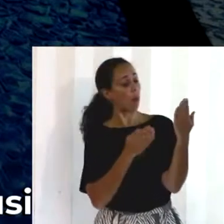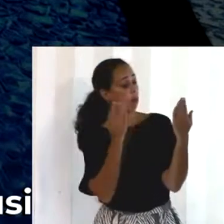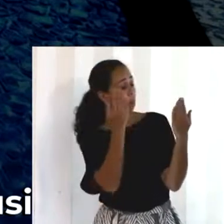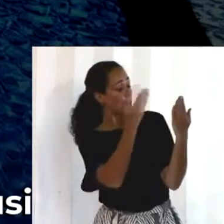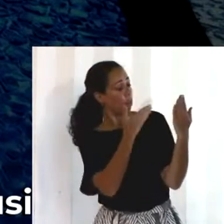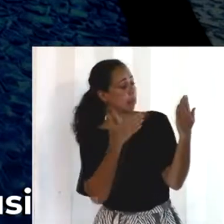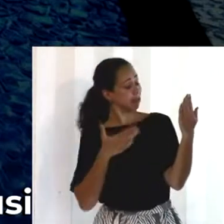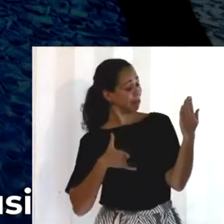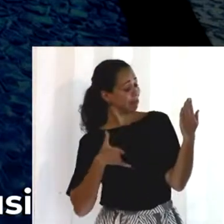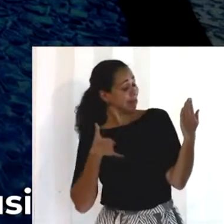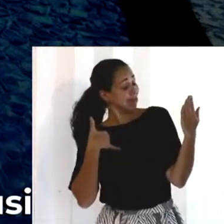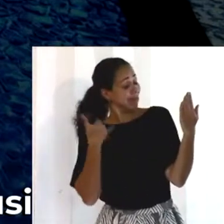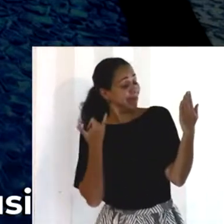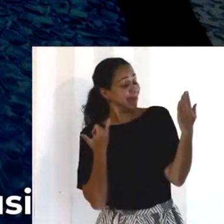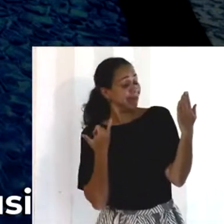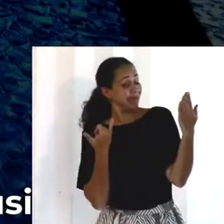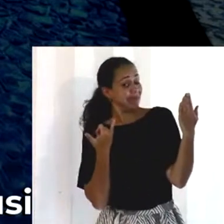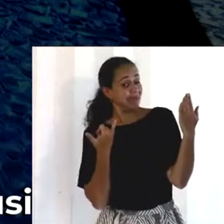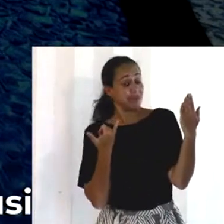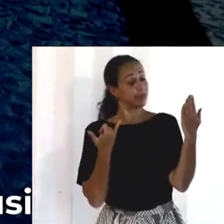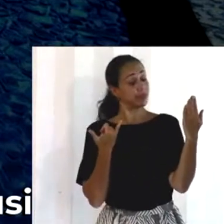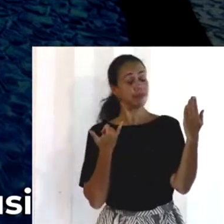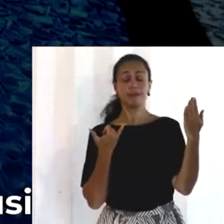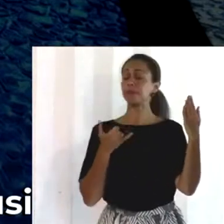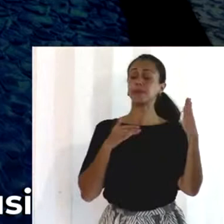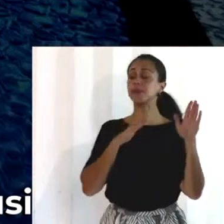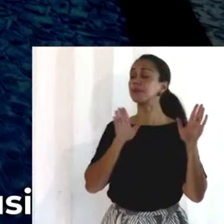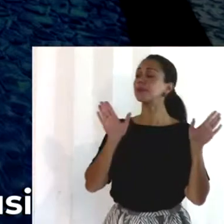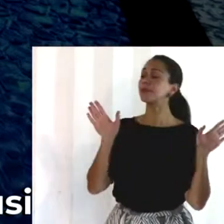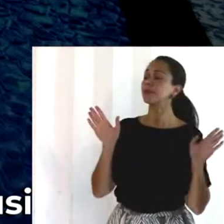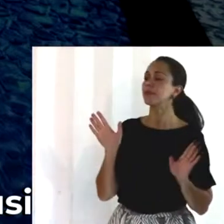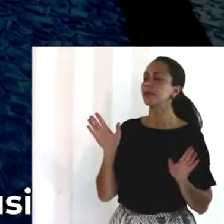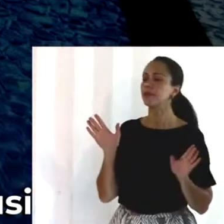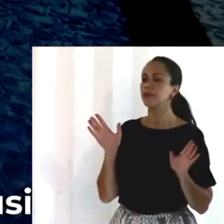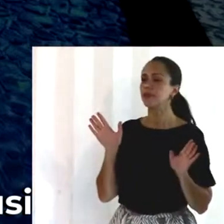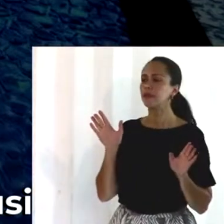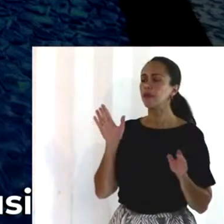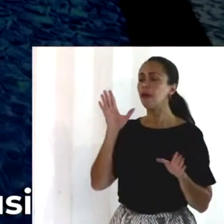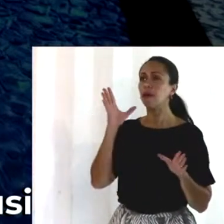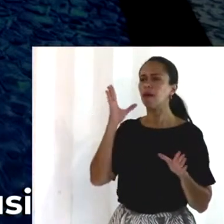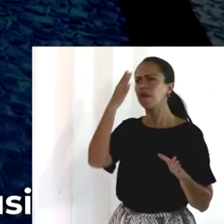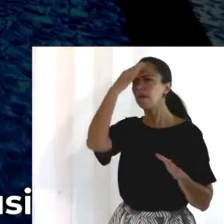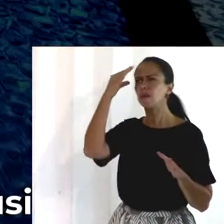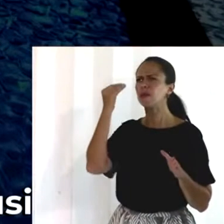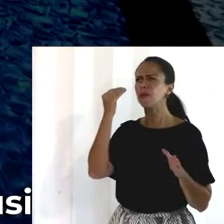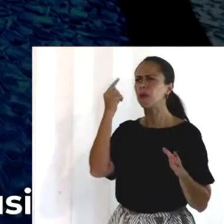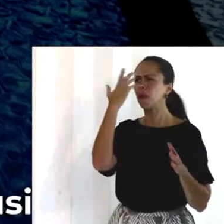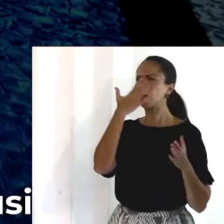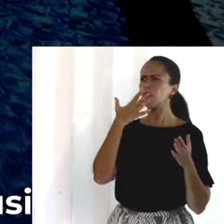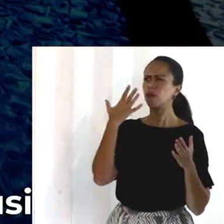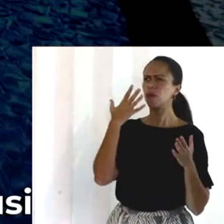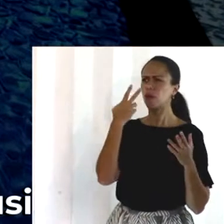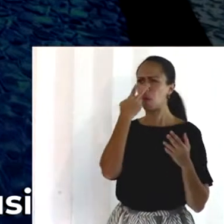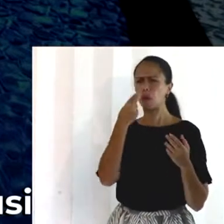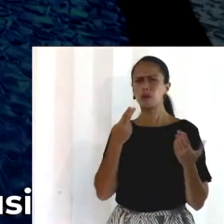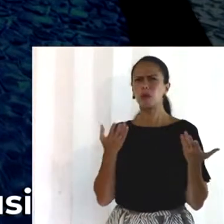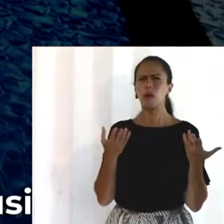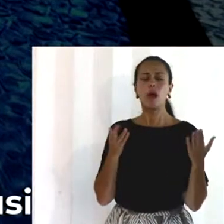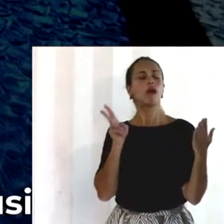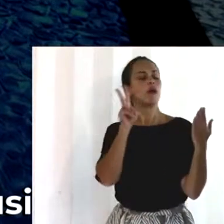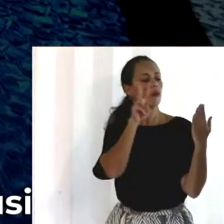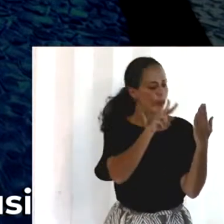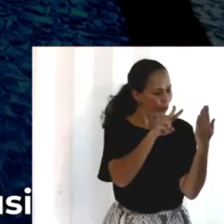se retira, e para logo se esquece de como era sua aparência. Mas aquele que